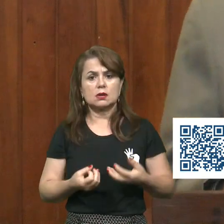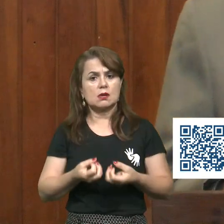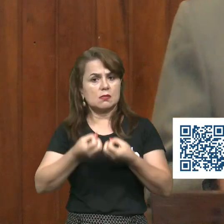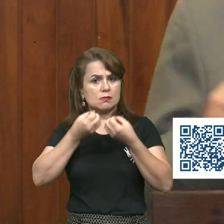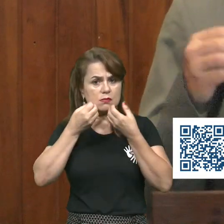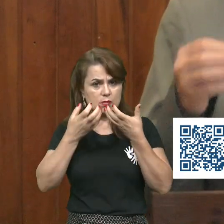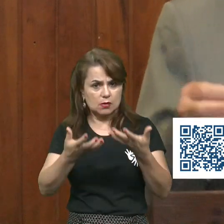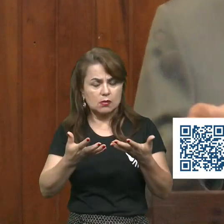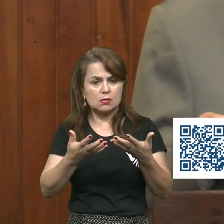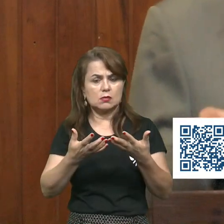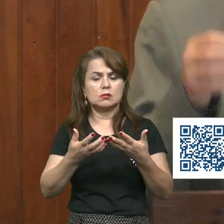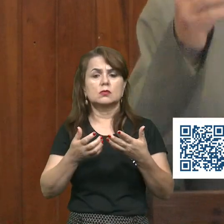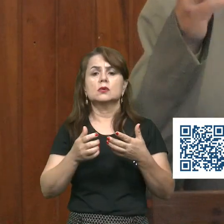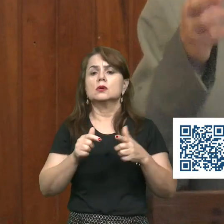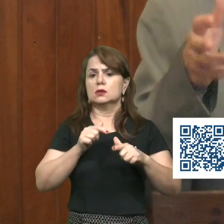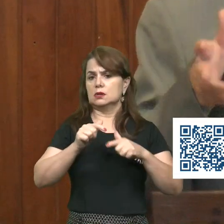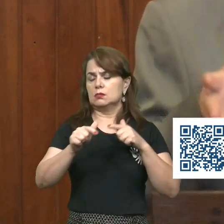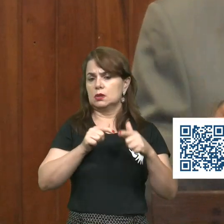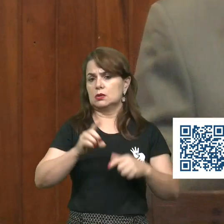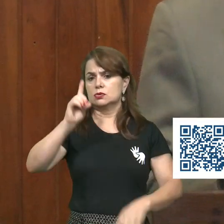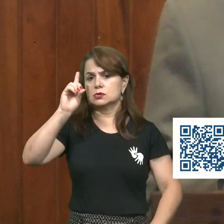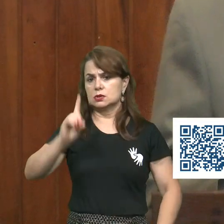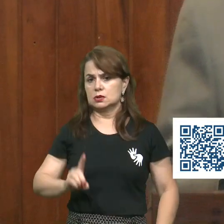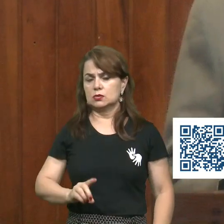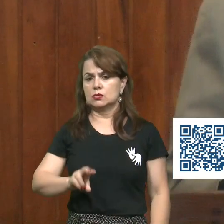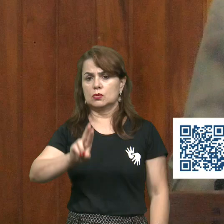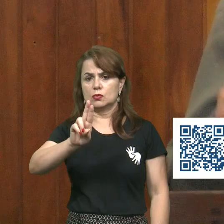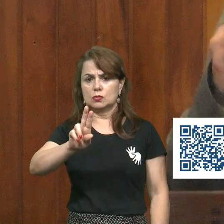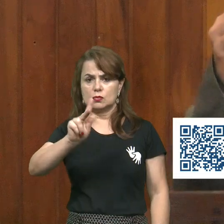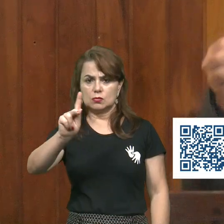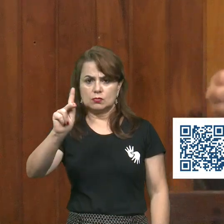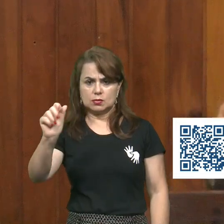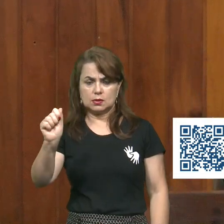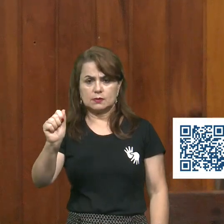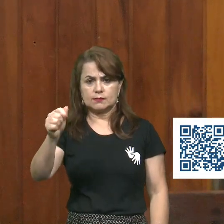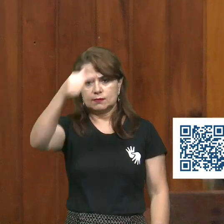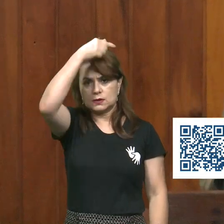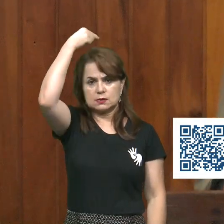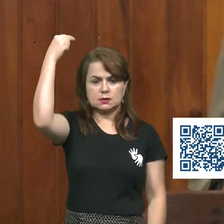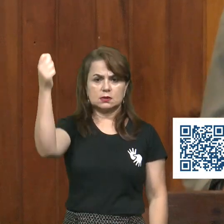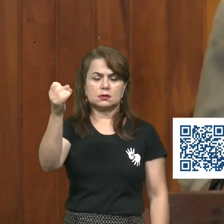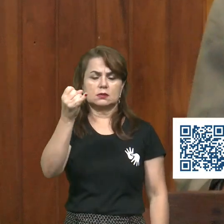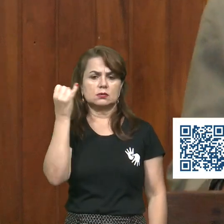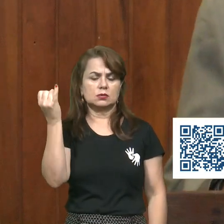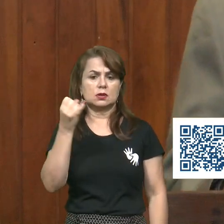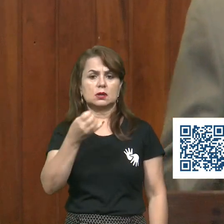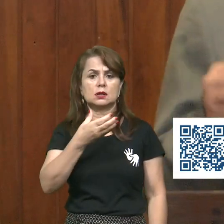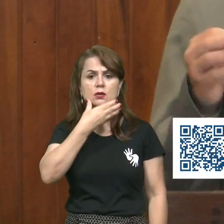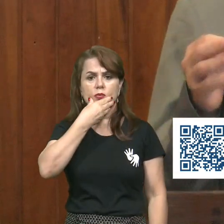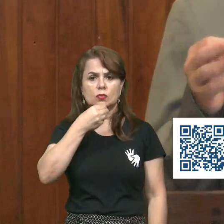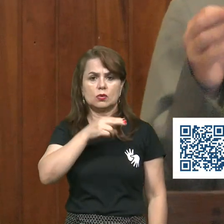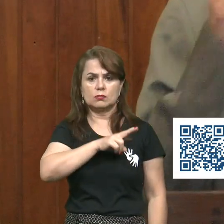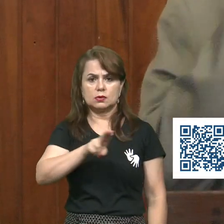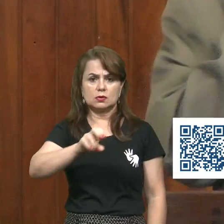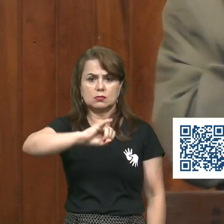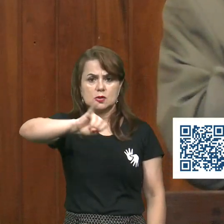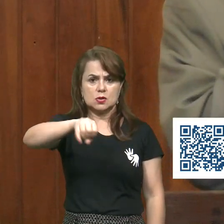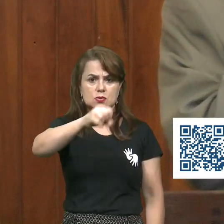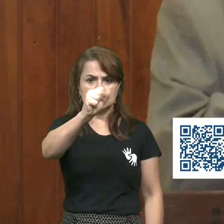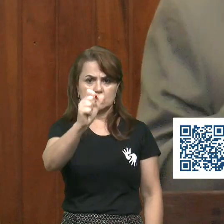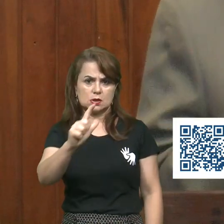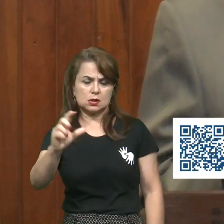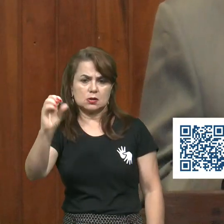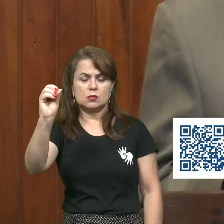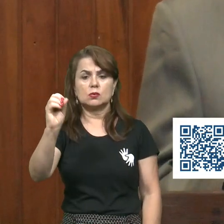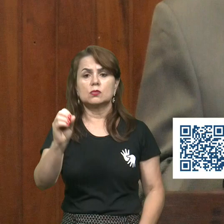do diretor da UPA, o diretor administrativo da UPA da Zona Norte, João Paulo Bermudes, e a superintendente